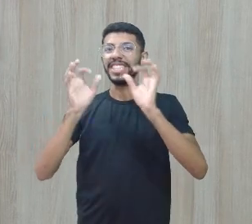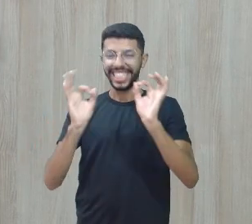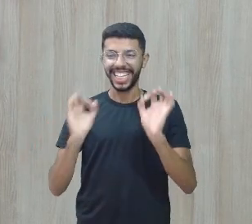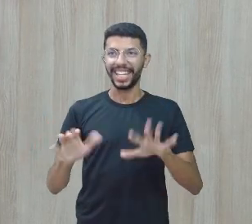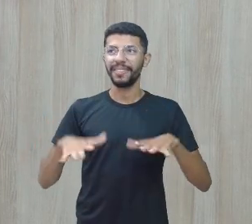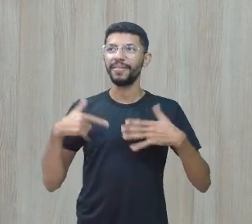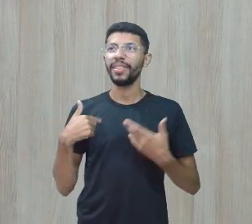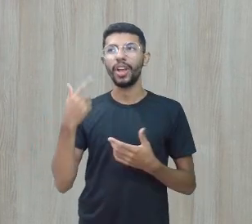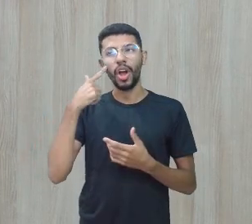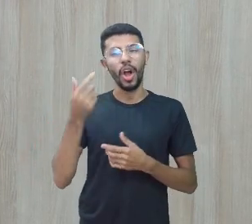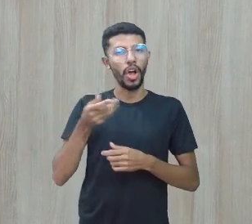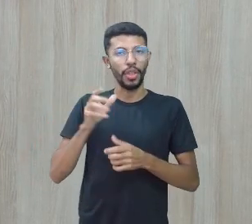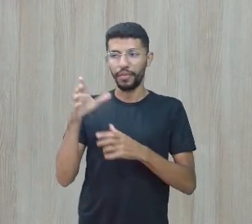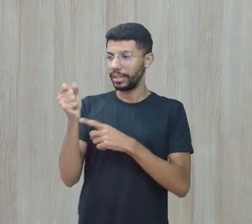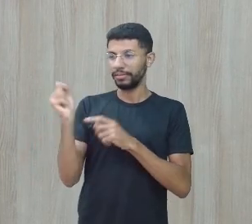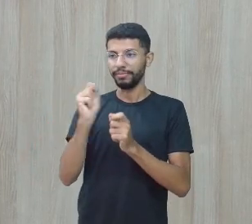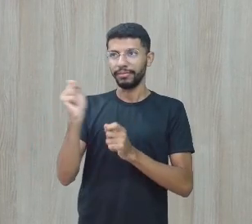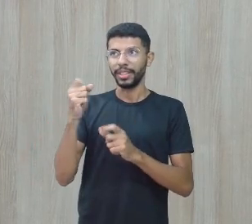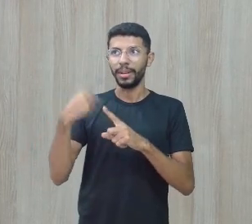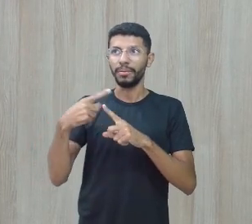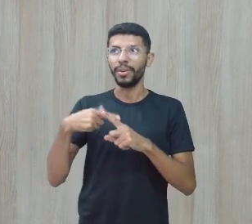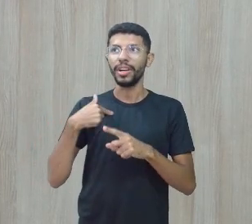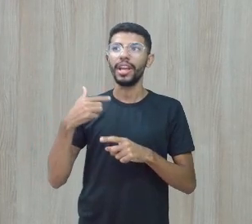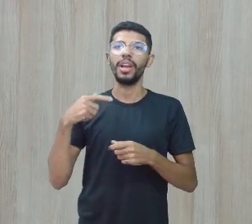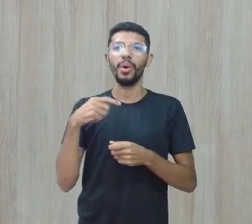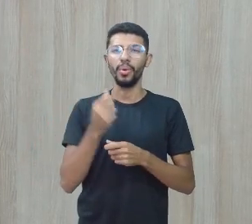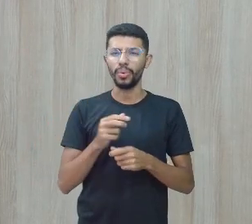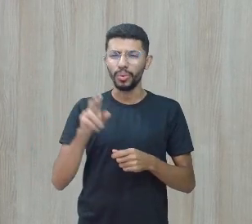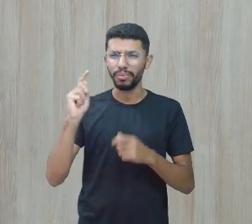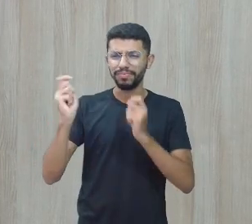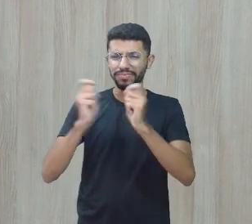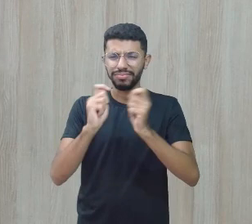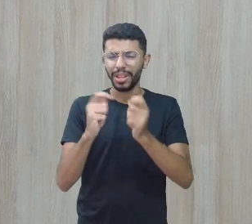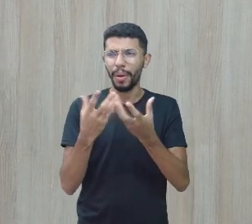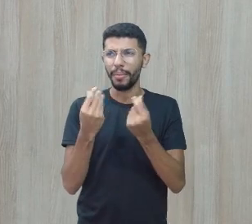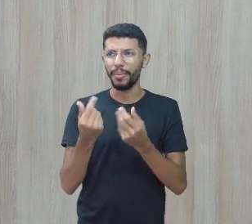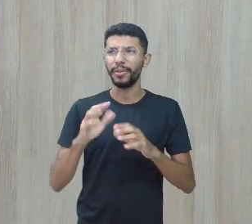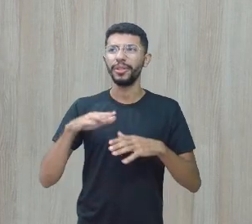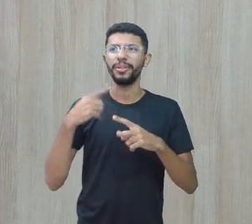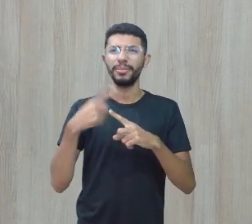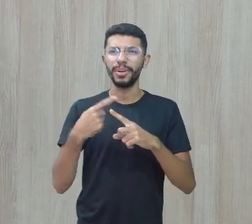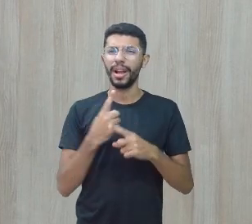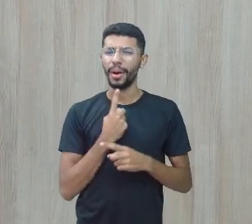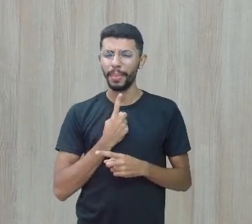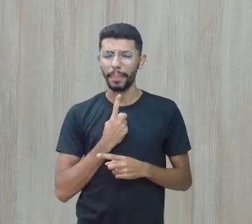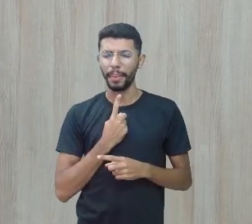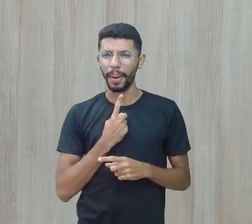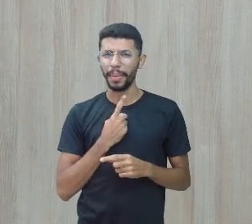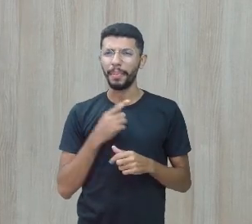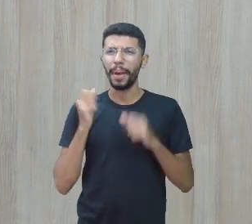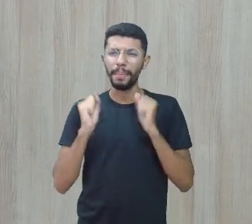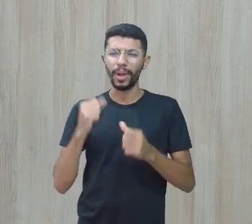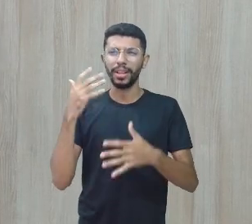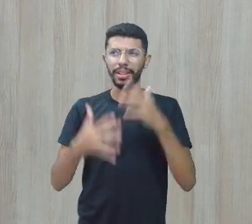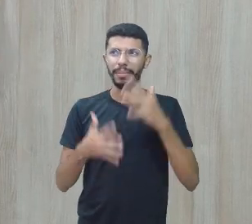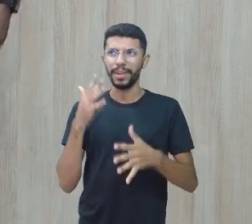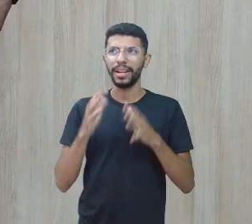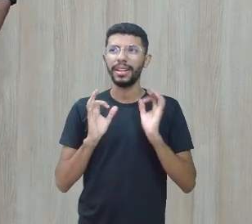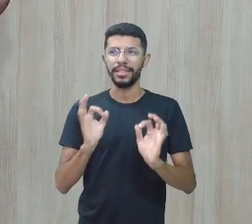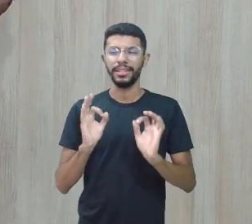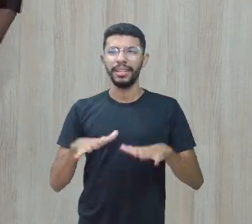pode atrapalhar o som do microfone para vocês me entenderem, tá? Então, vou deixar aqui no bolso,